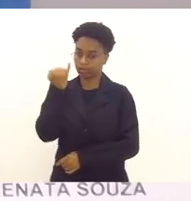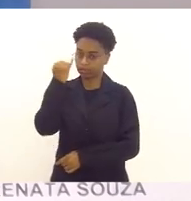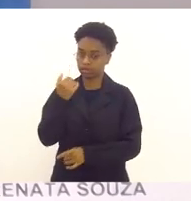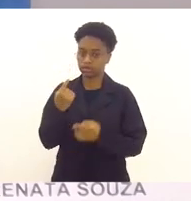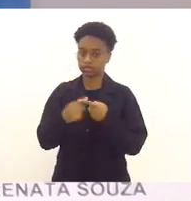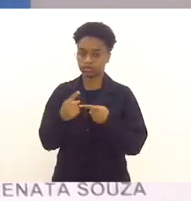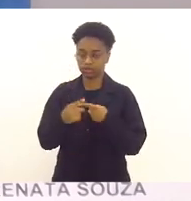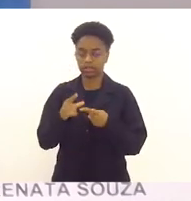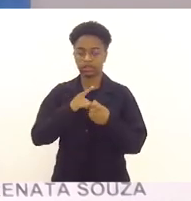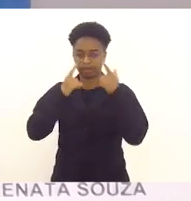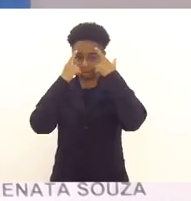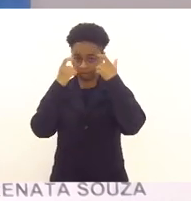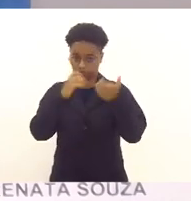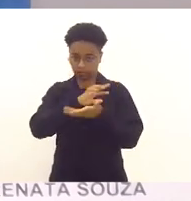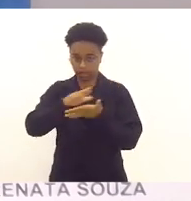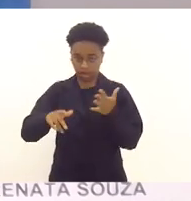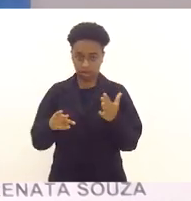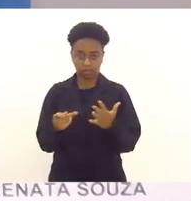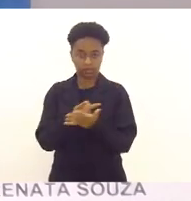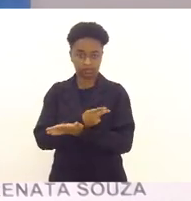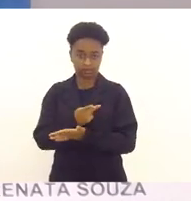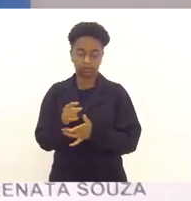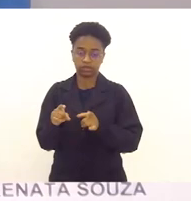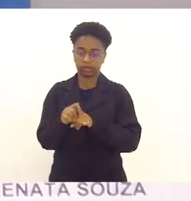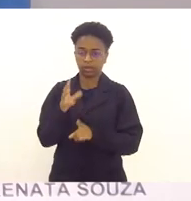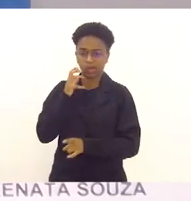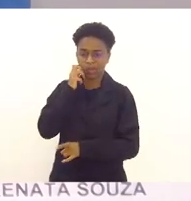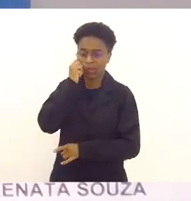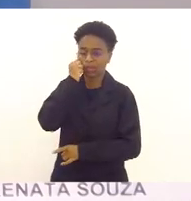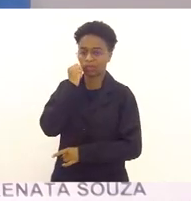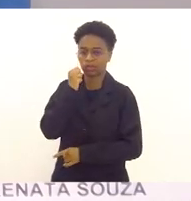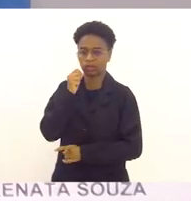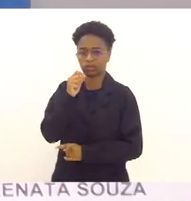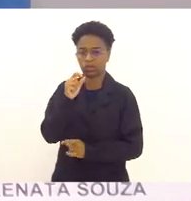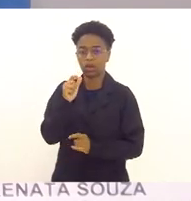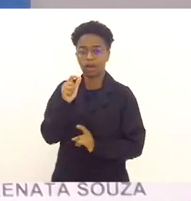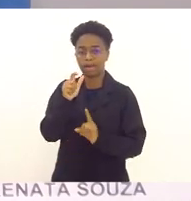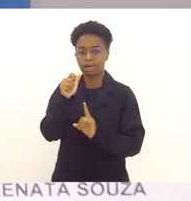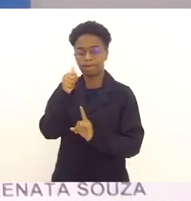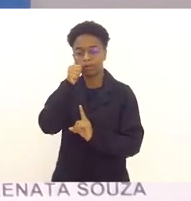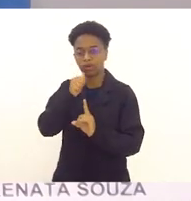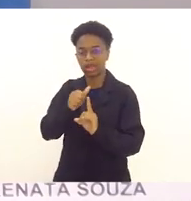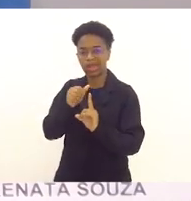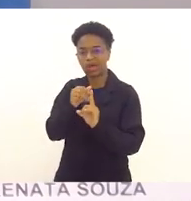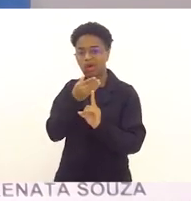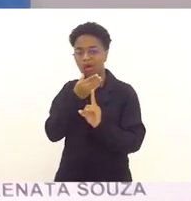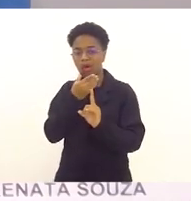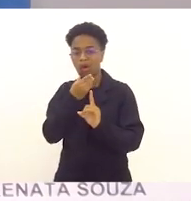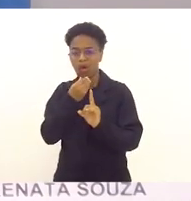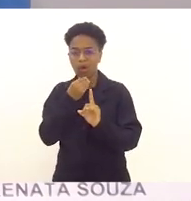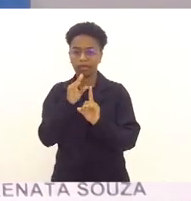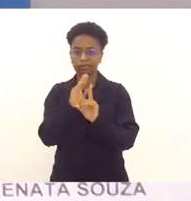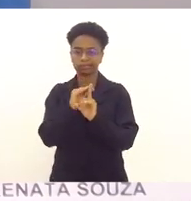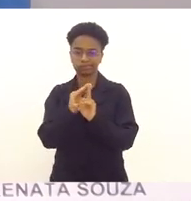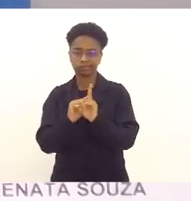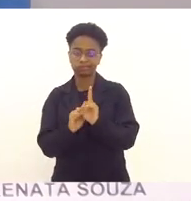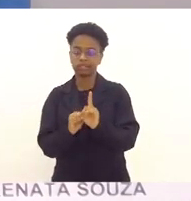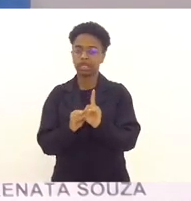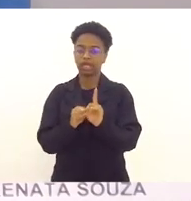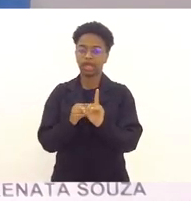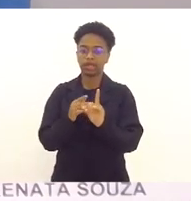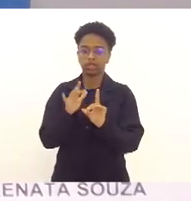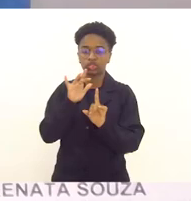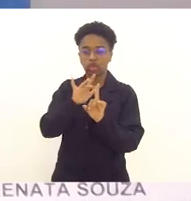violências colocadas né é muito constrangedor ela ser periciada por um homem né então com isso